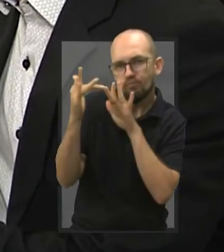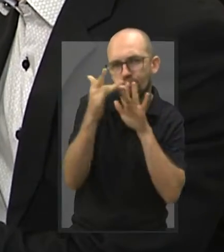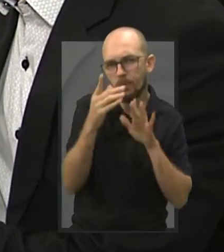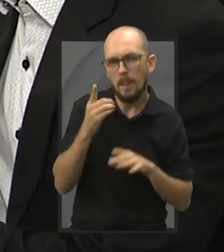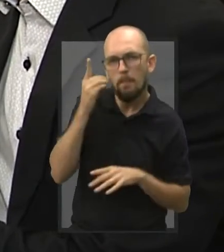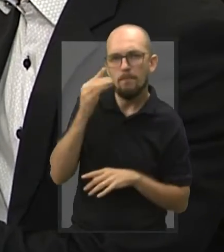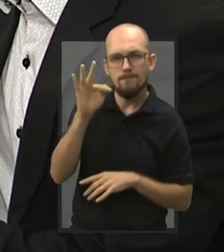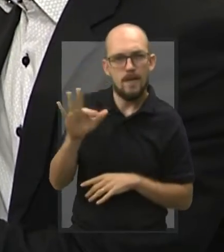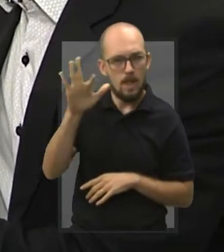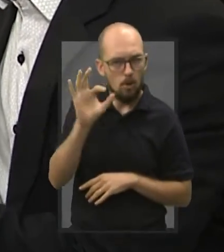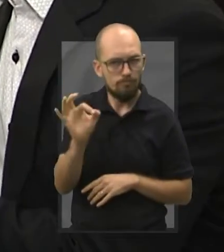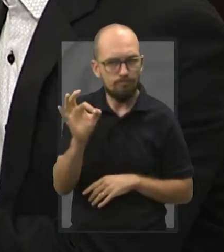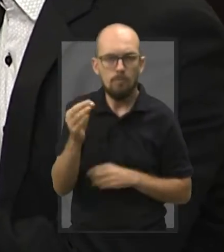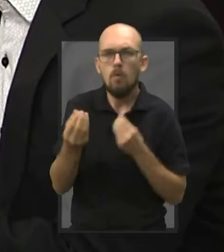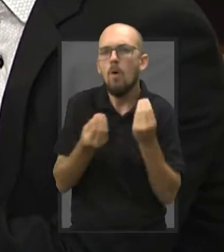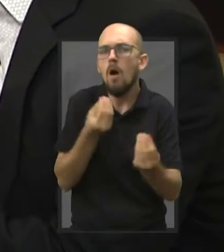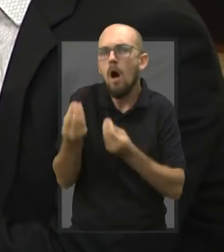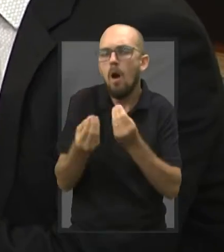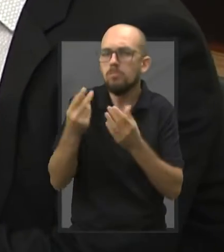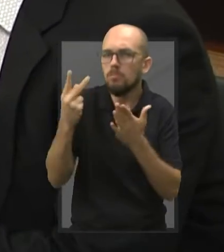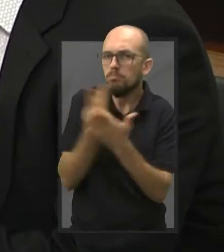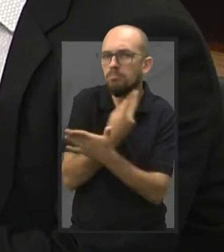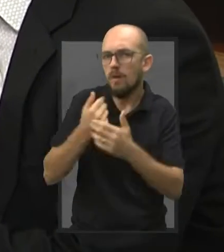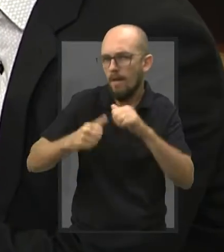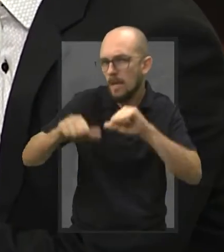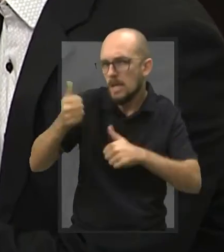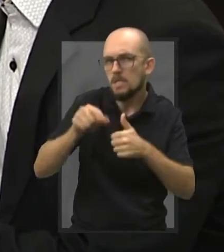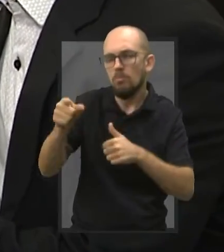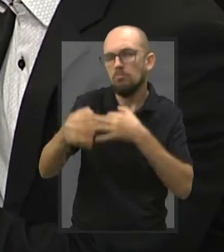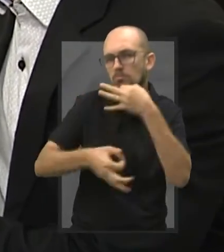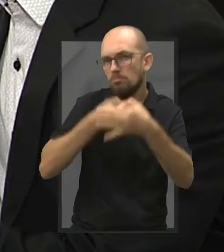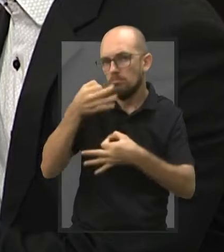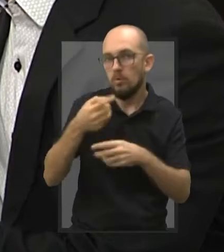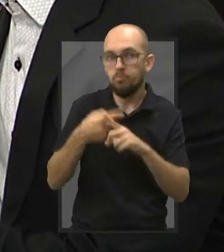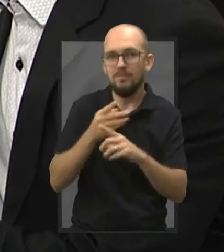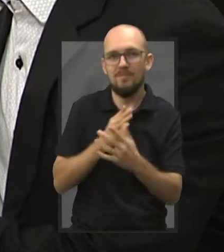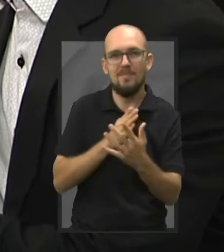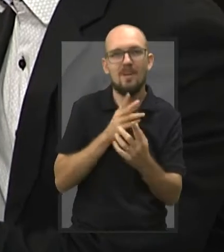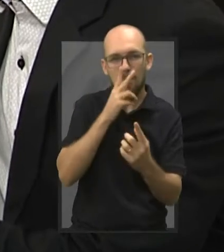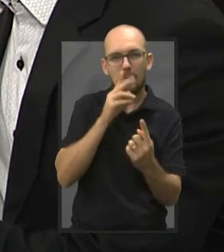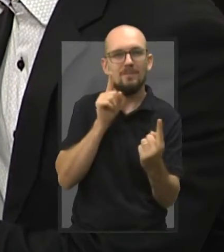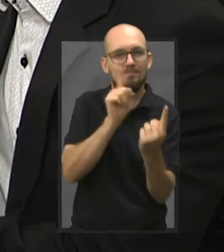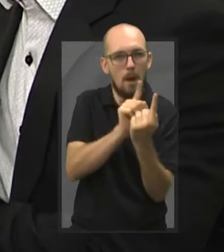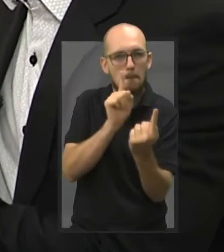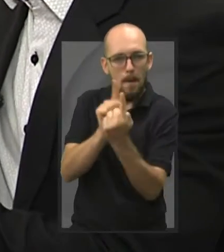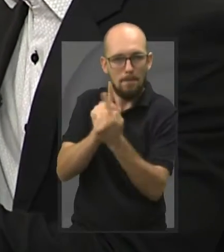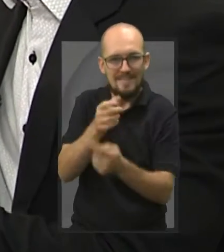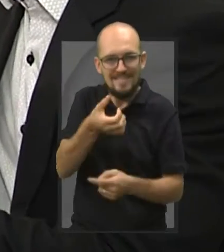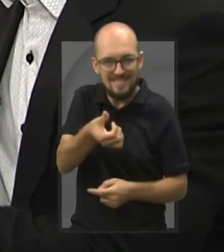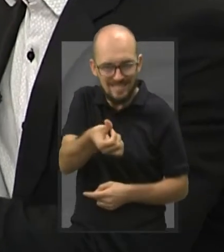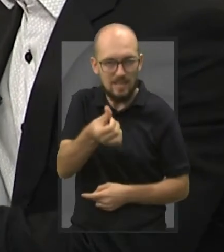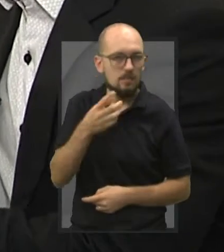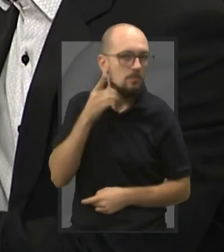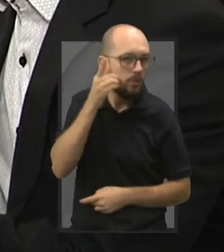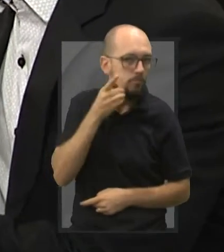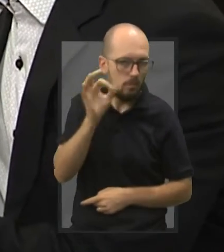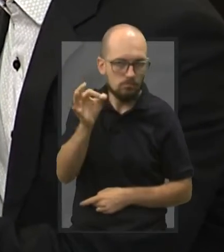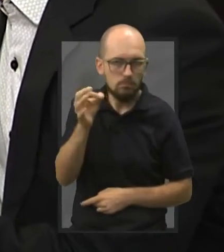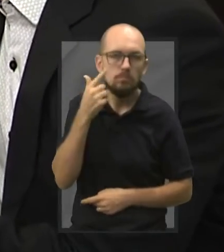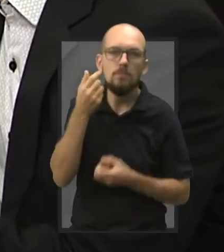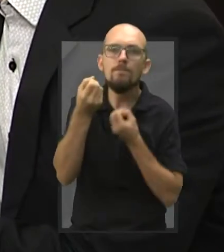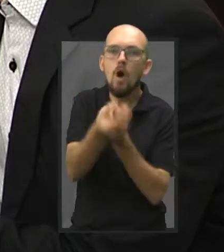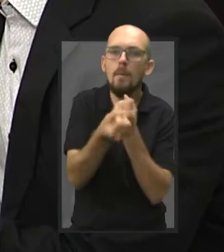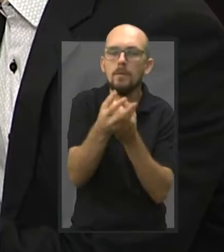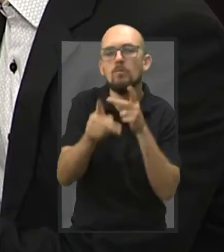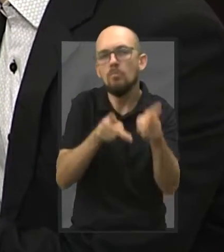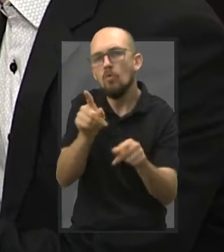deputados federais. Qual o saldo, qual a avaliação que o senhor faz? O senhor esteve em 6 gabinetes de deputados. O que o senhor pode trazer de informação para a